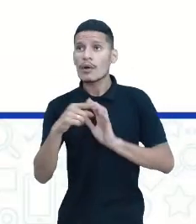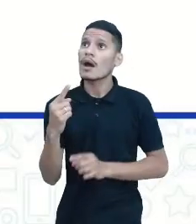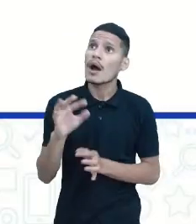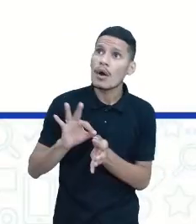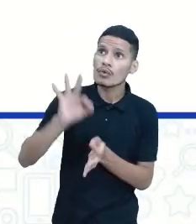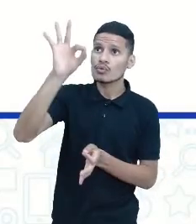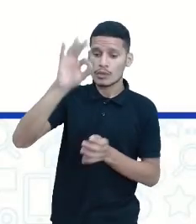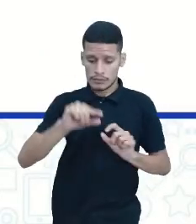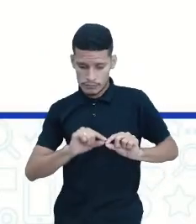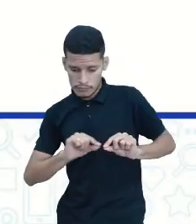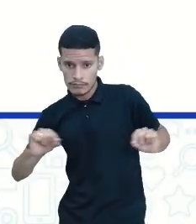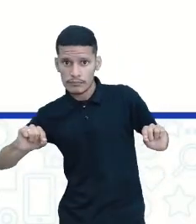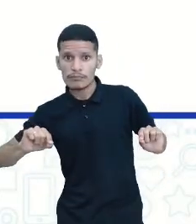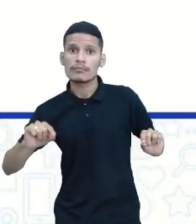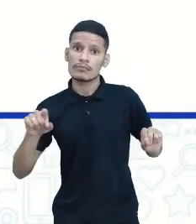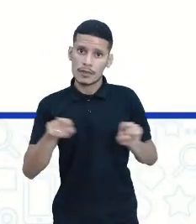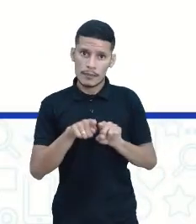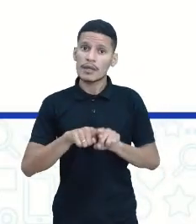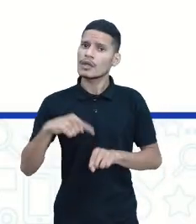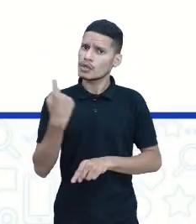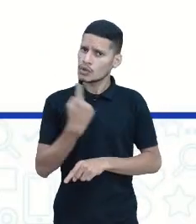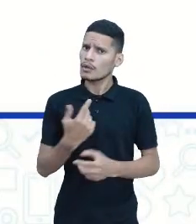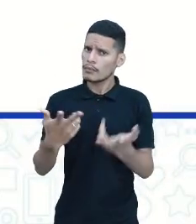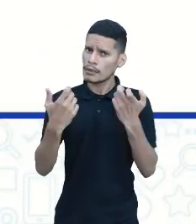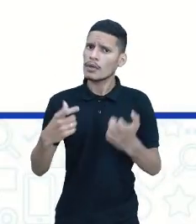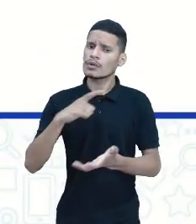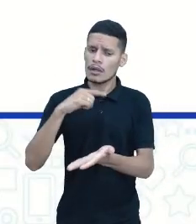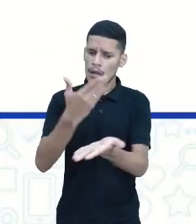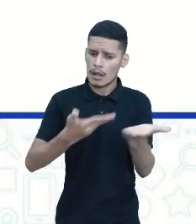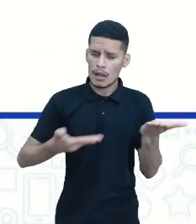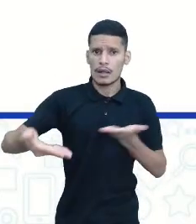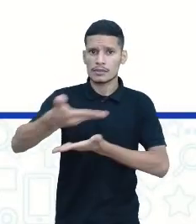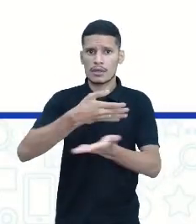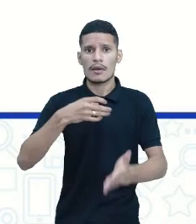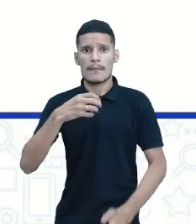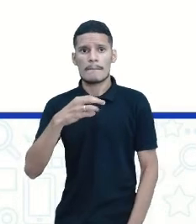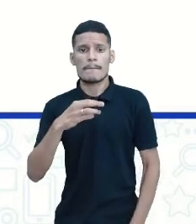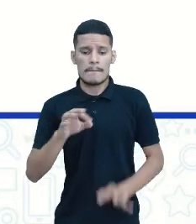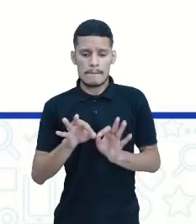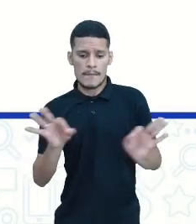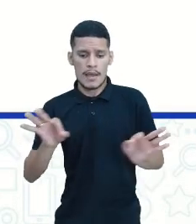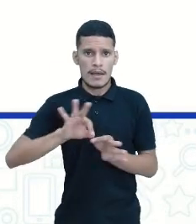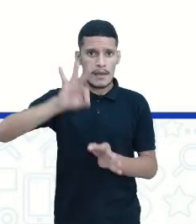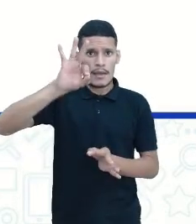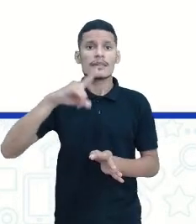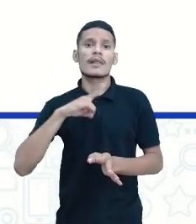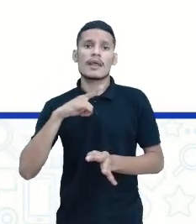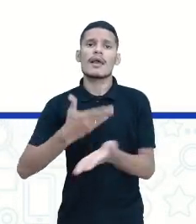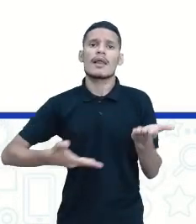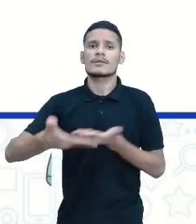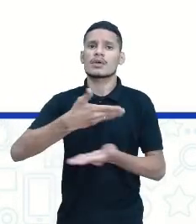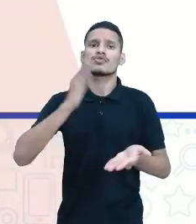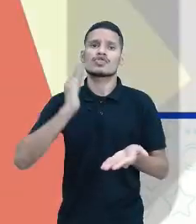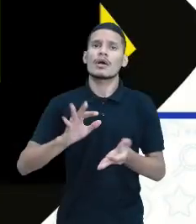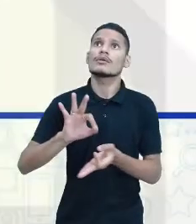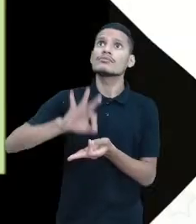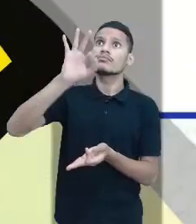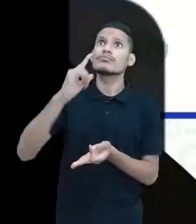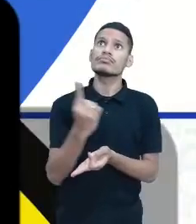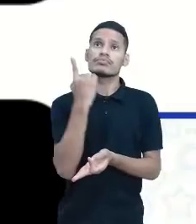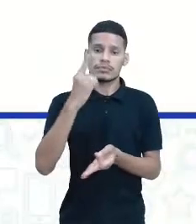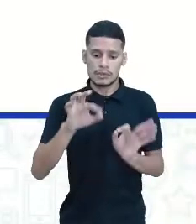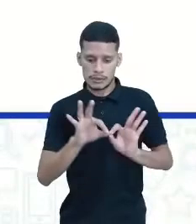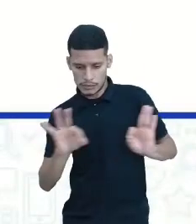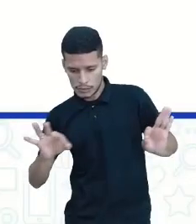às projeções. E a gente acabou de ver que existe uma relação métrica que faz a relação entre a altura e as